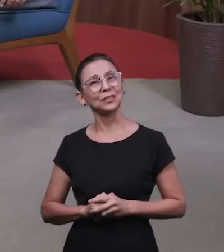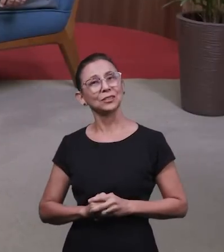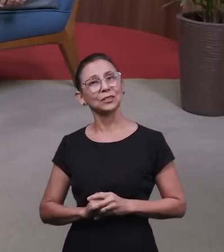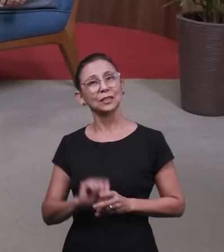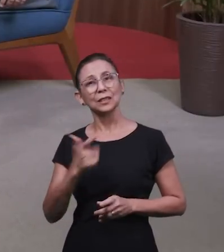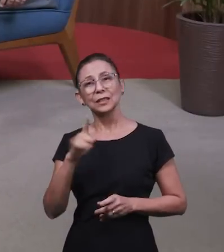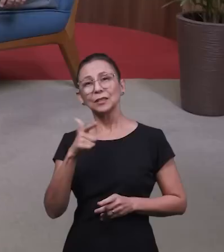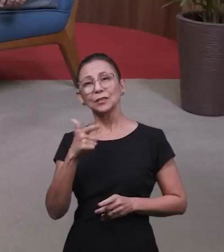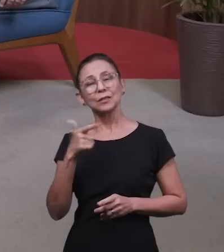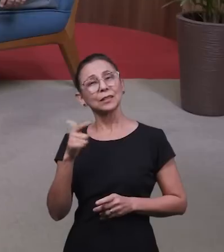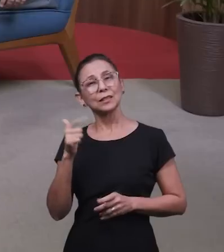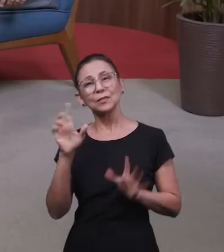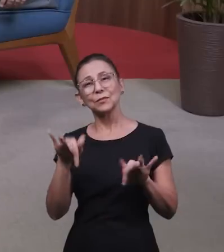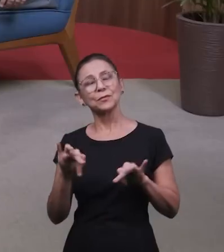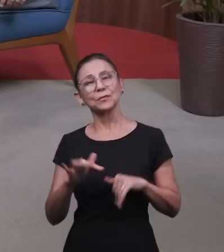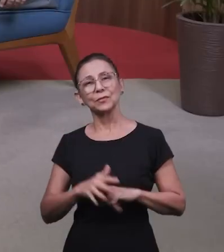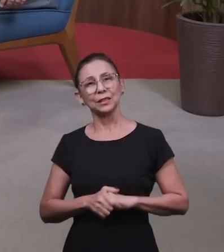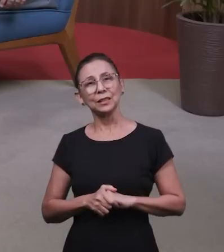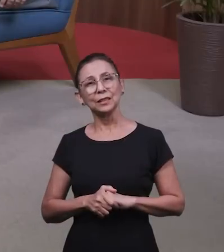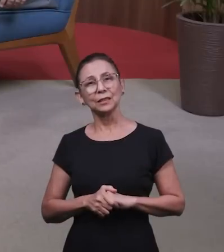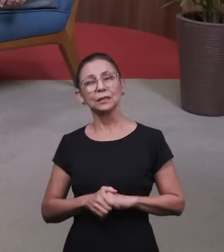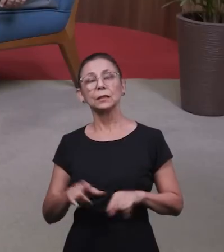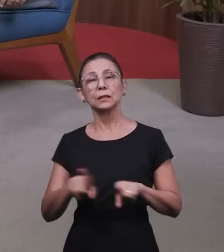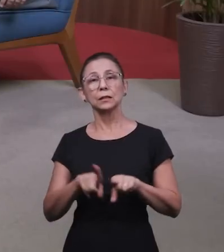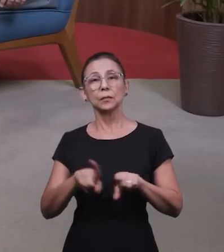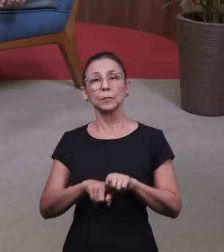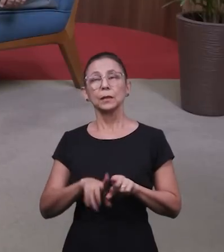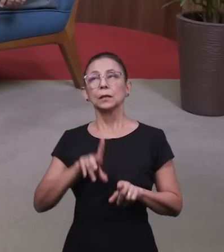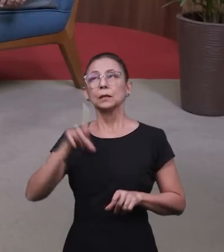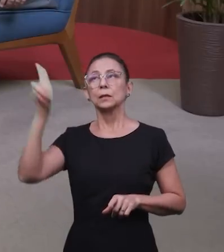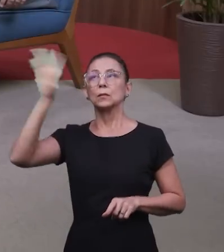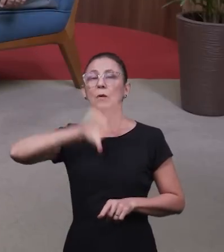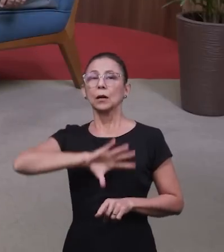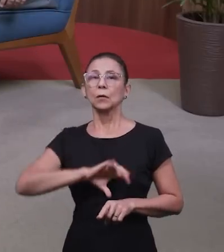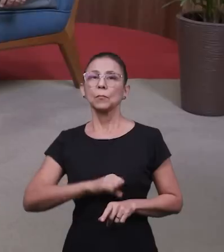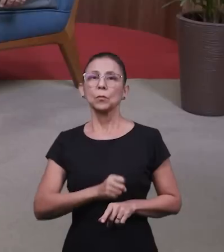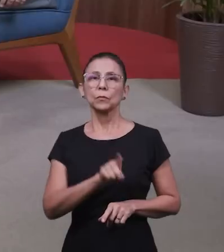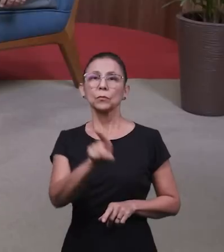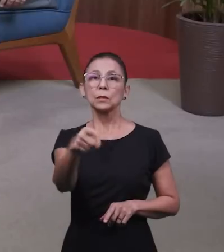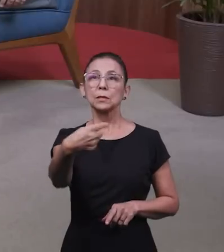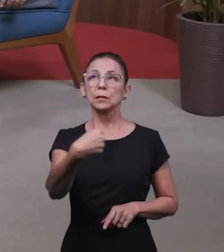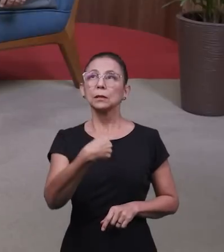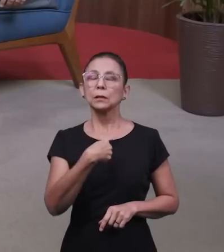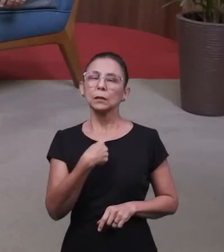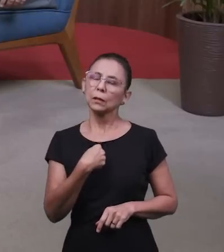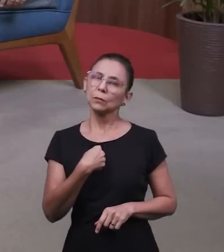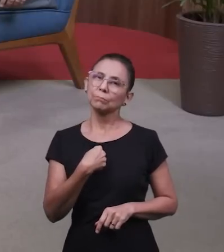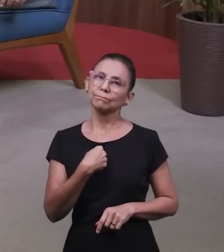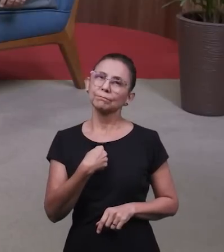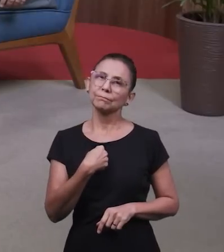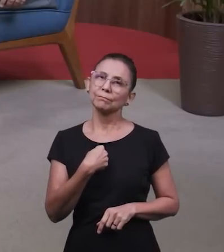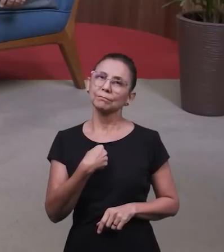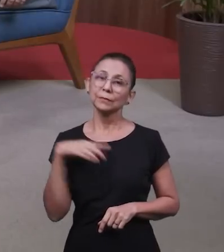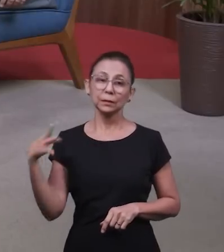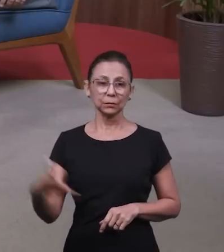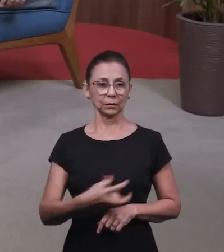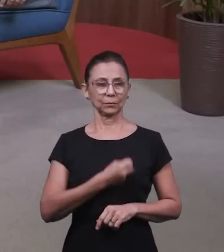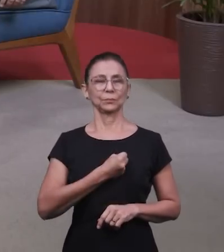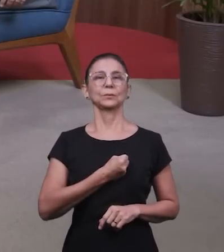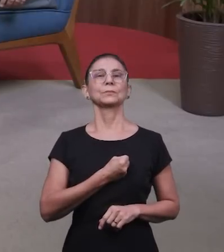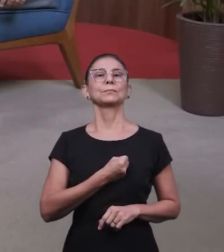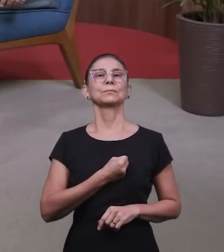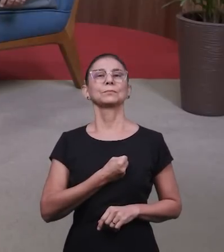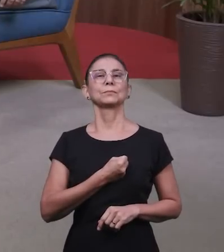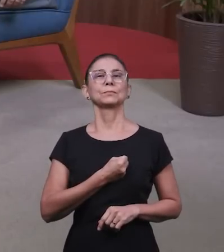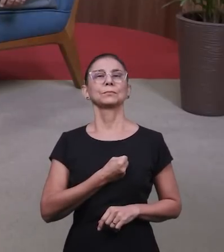vai acabar. E outra coisa, Deus nos amou de tal forma que Ele nos deu tudo, toda a salvação. Glória a